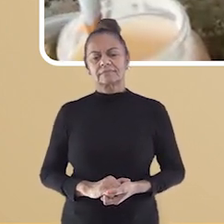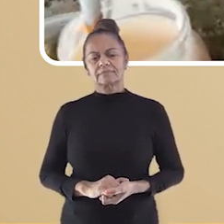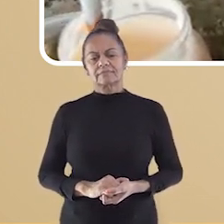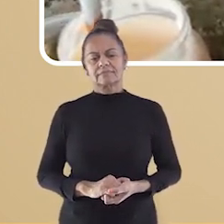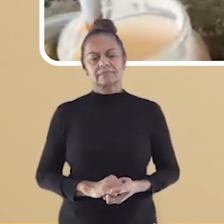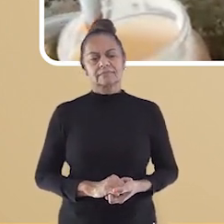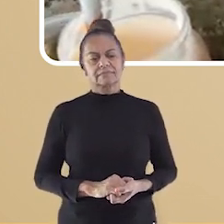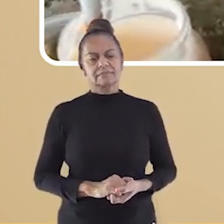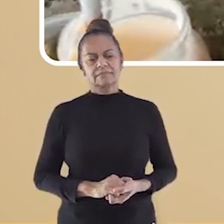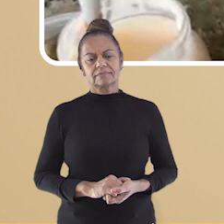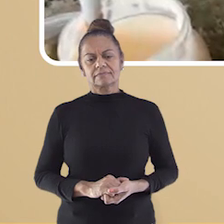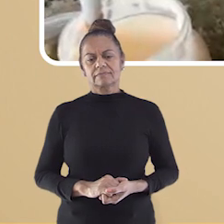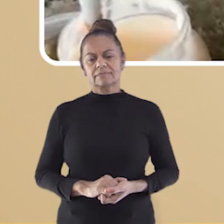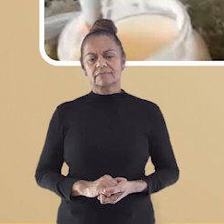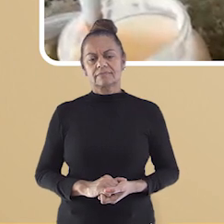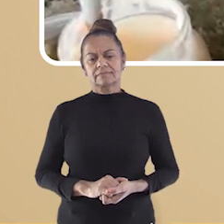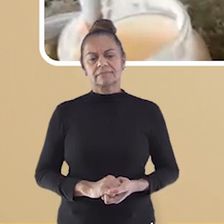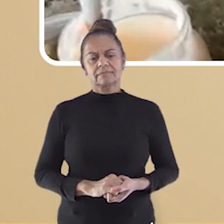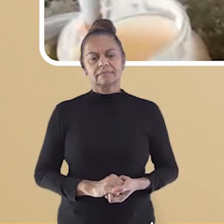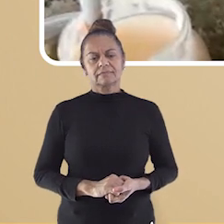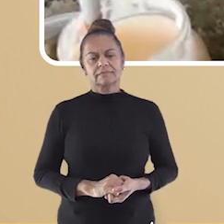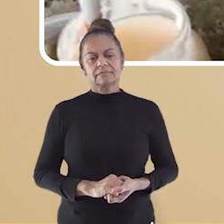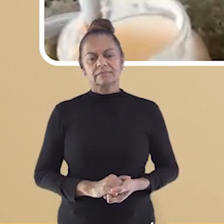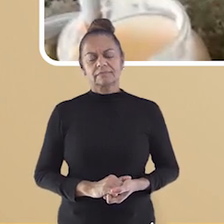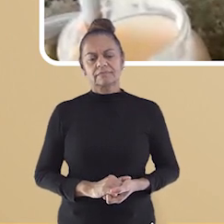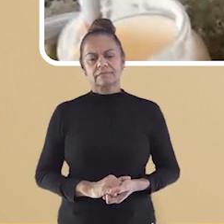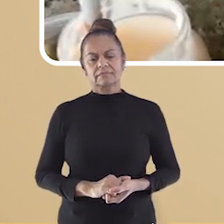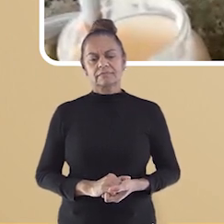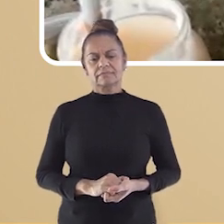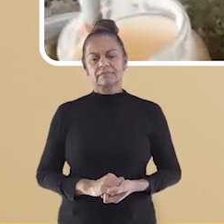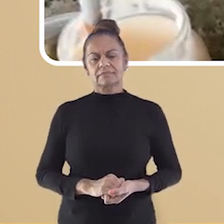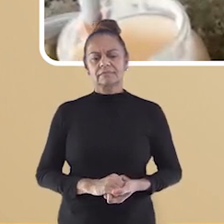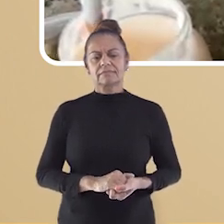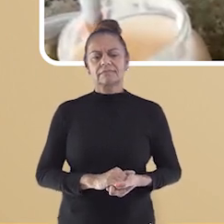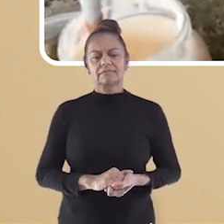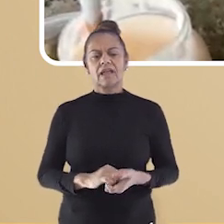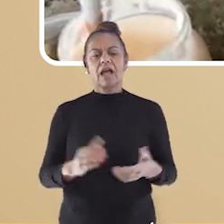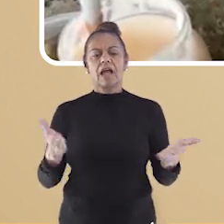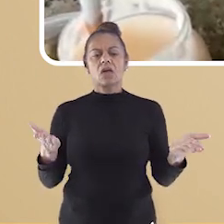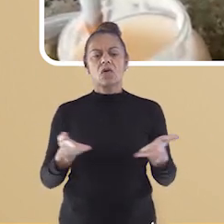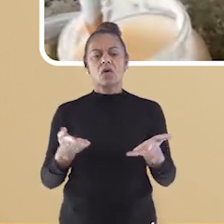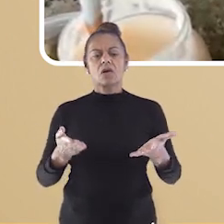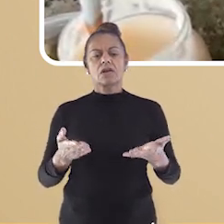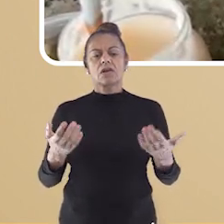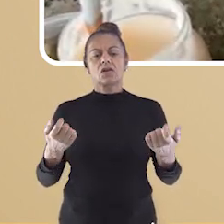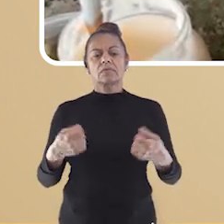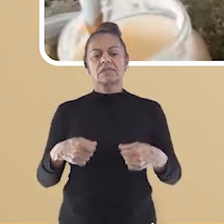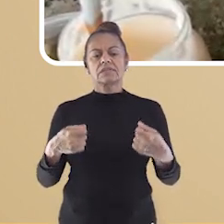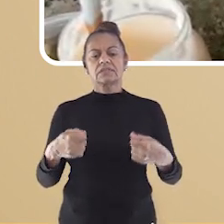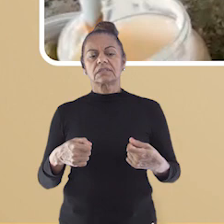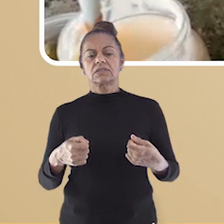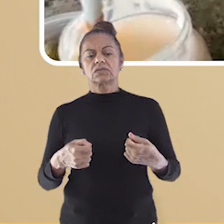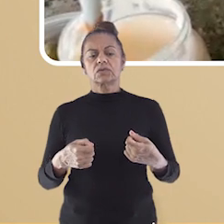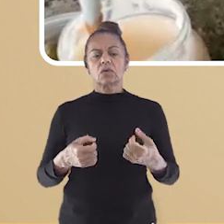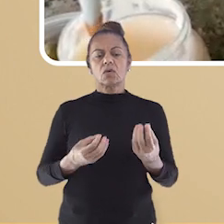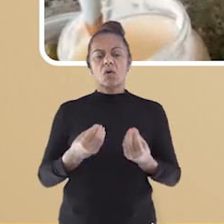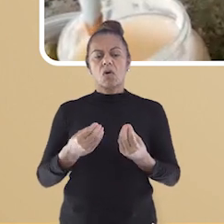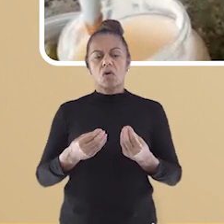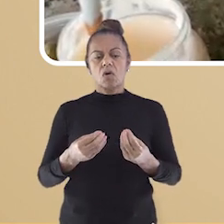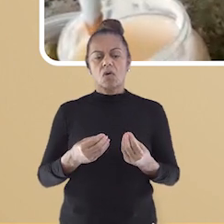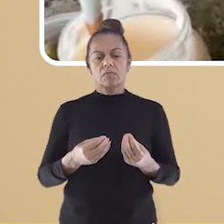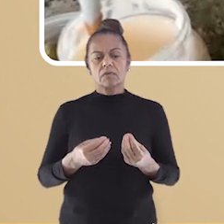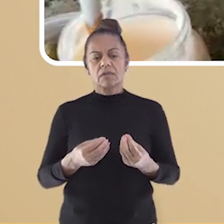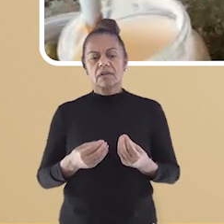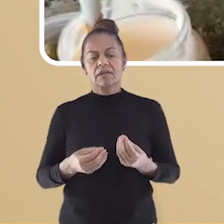Coloco outro pão. E aí agora eu preciso finalizar aqui, porque eu